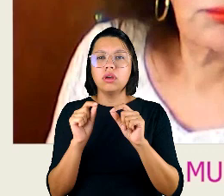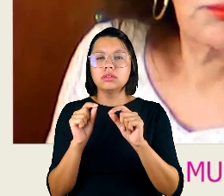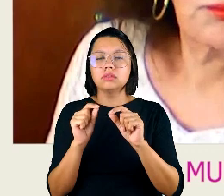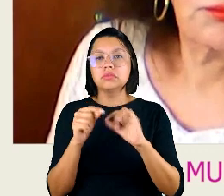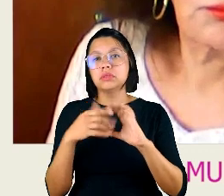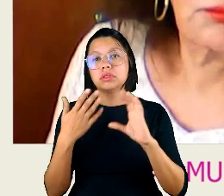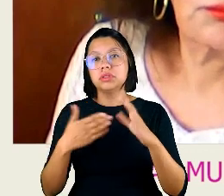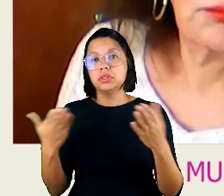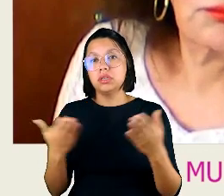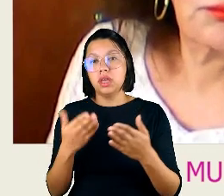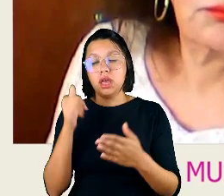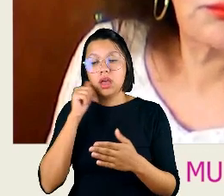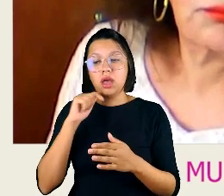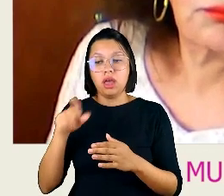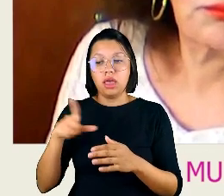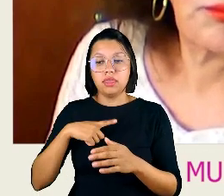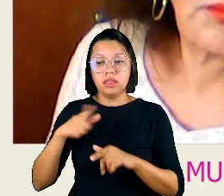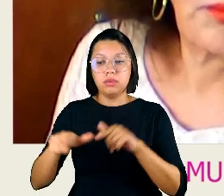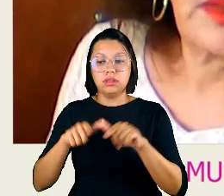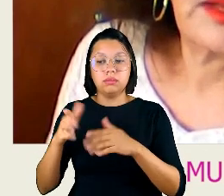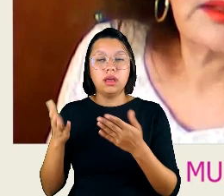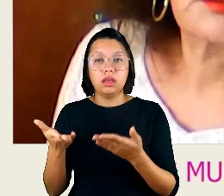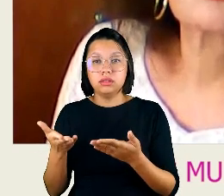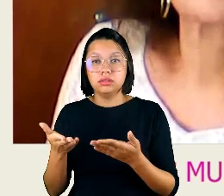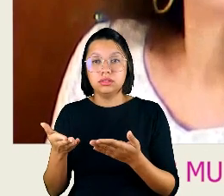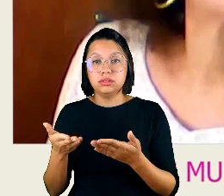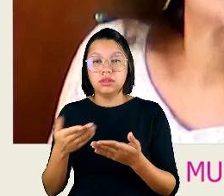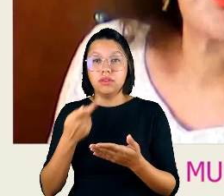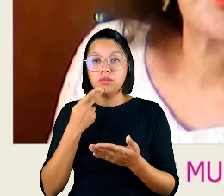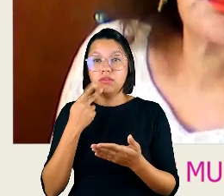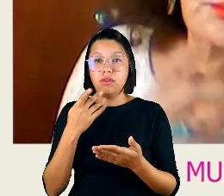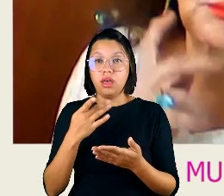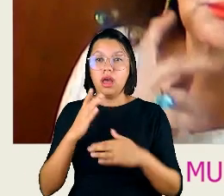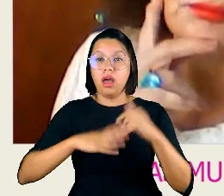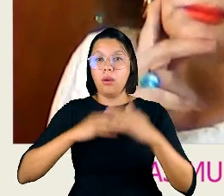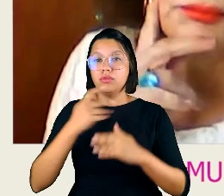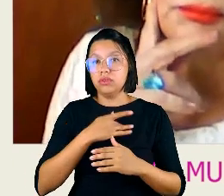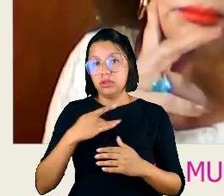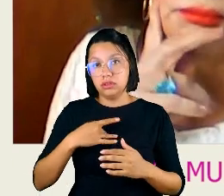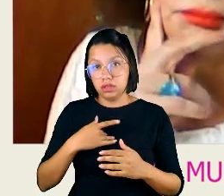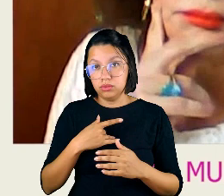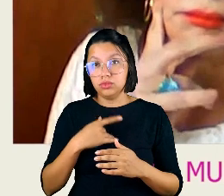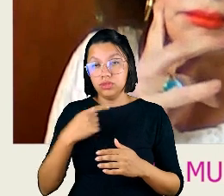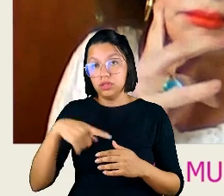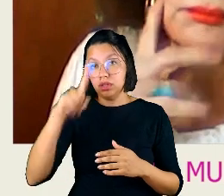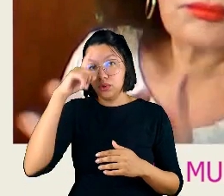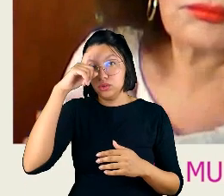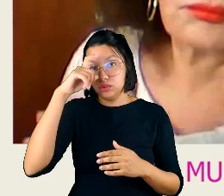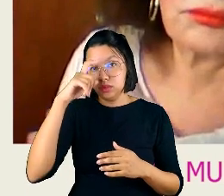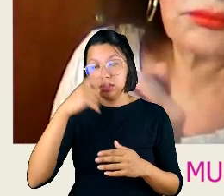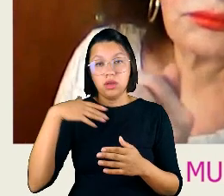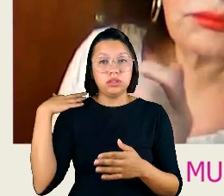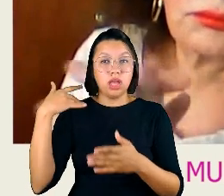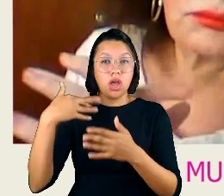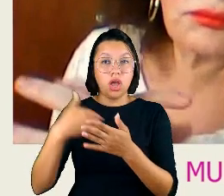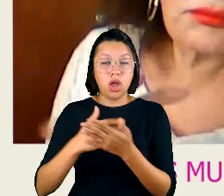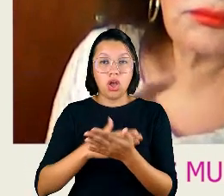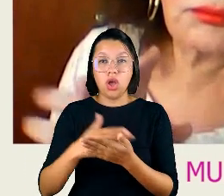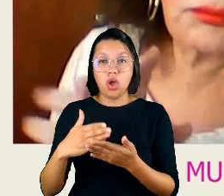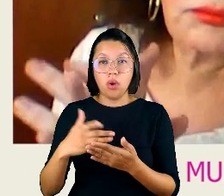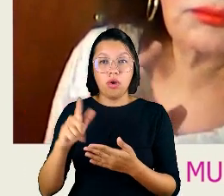executar esse trabalho, e aí eu estou falando desde as profissionais da saúde que estão no hospital e que desde o início não tinham acesso a